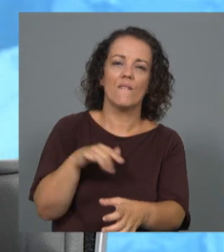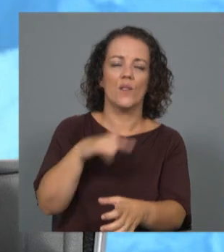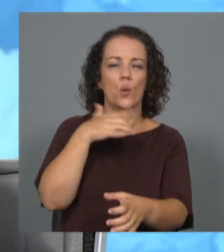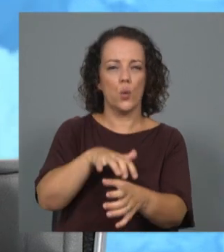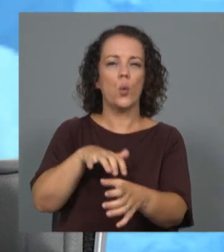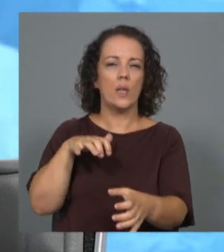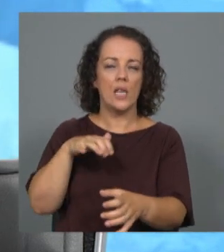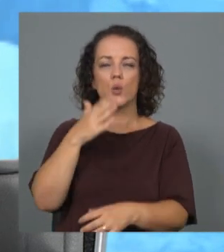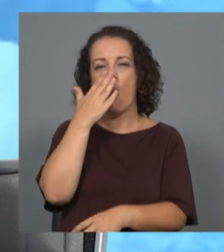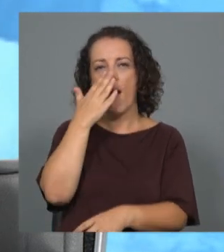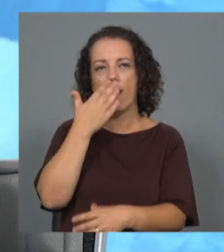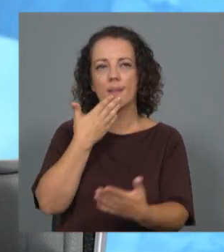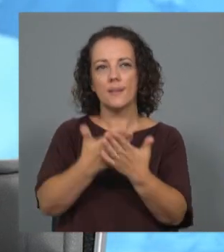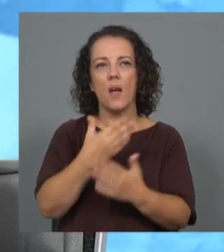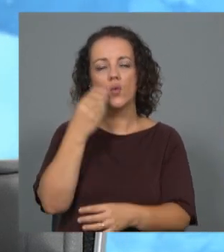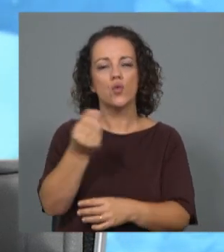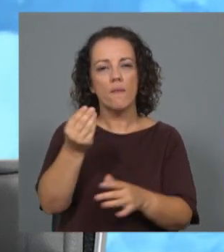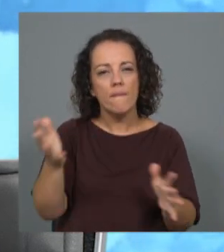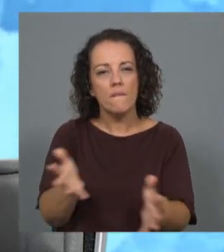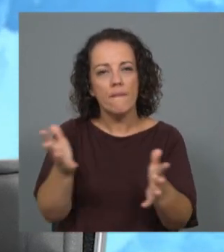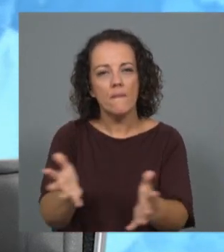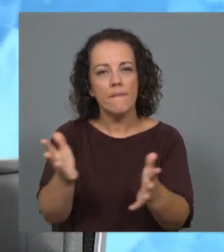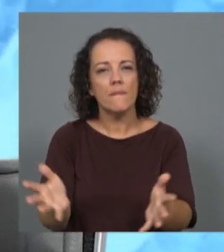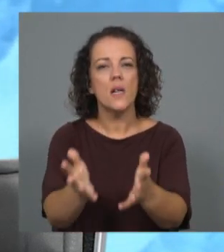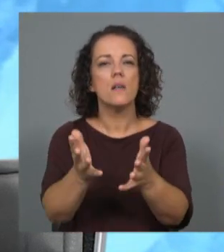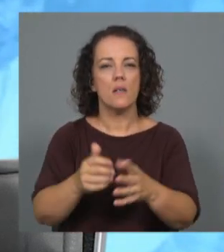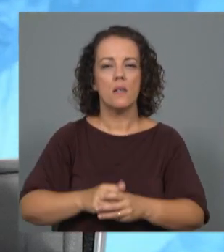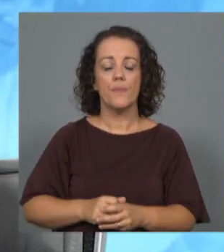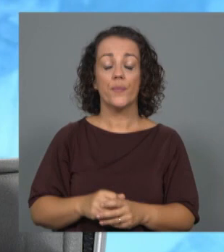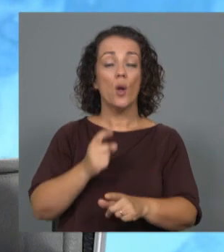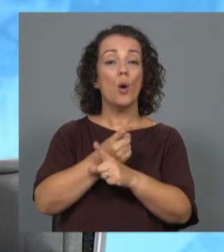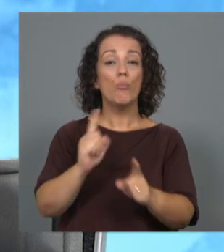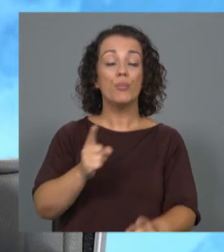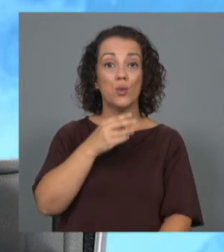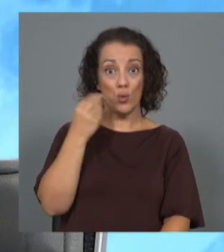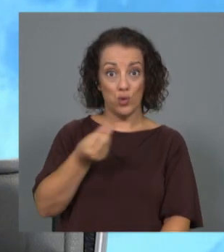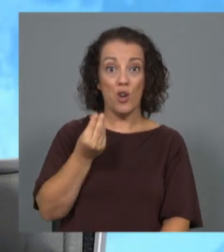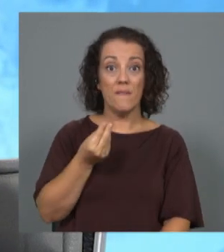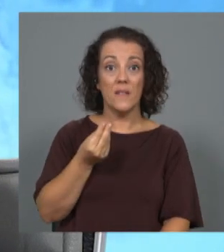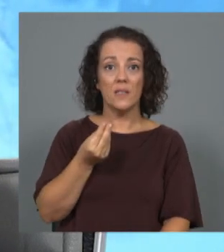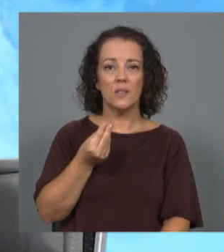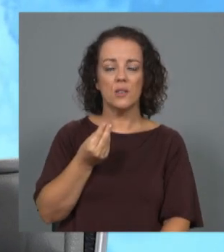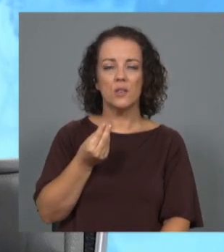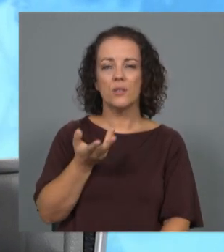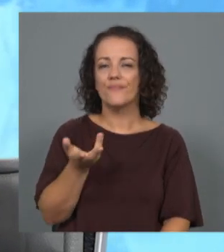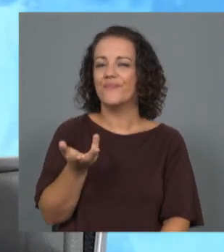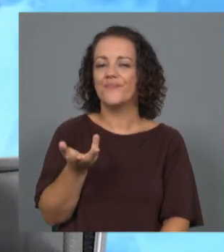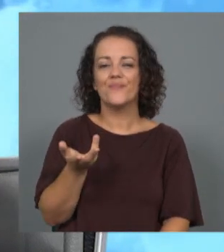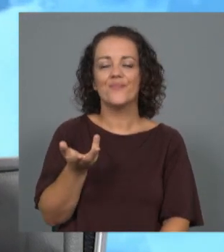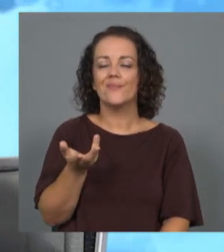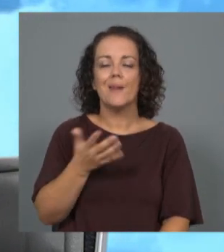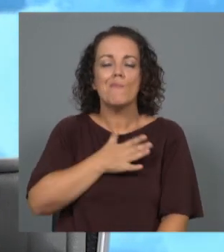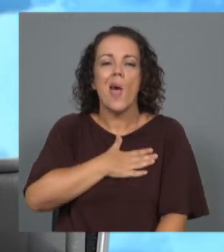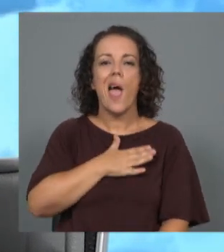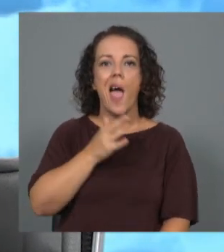também um estímulo para os jovens, porque os jovens, naturalmente, são os sonhadores